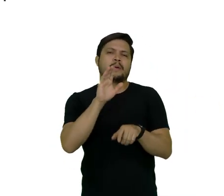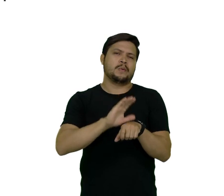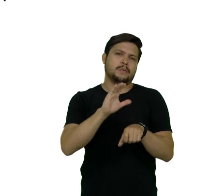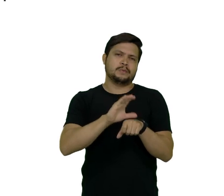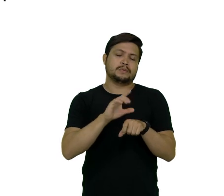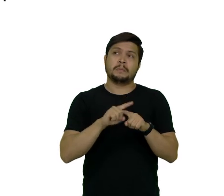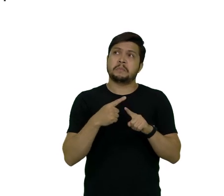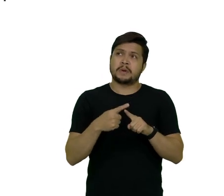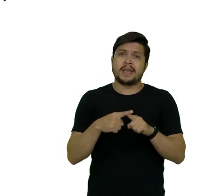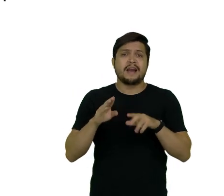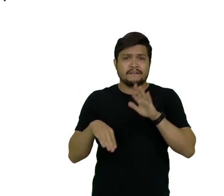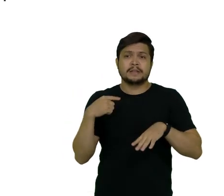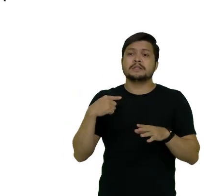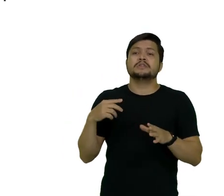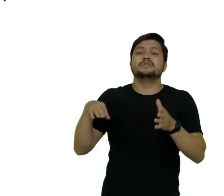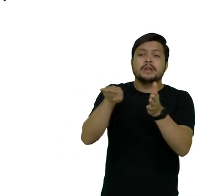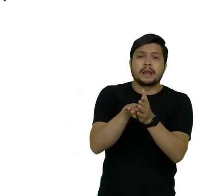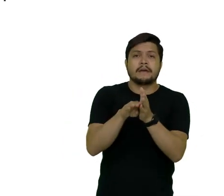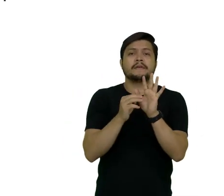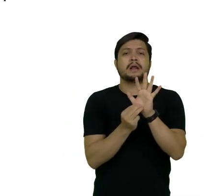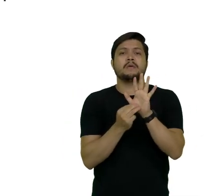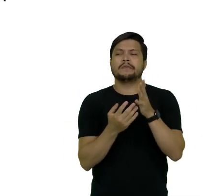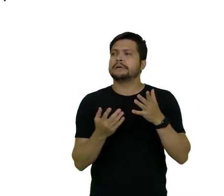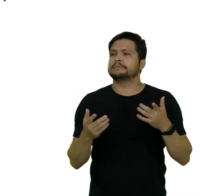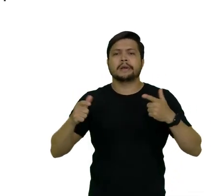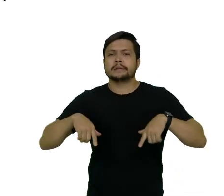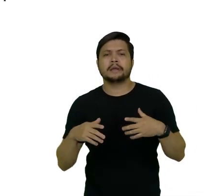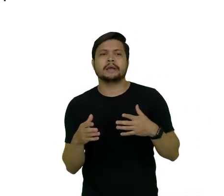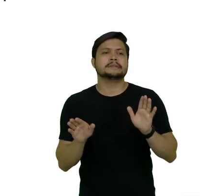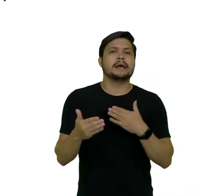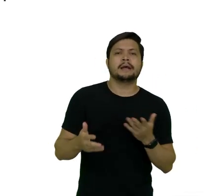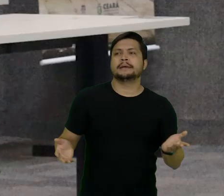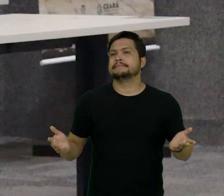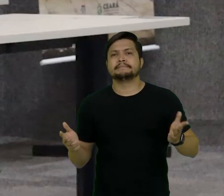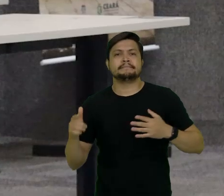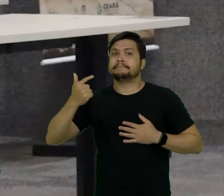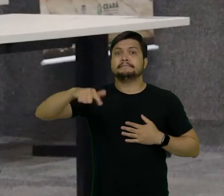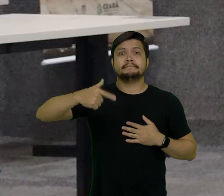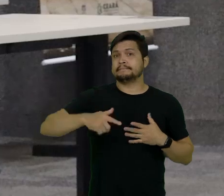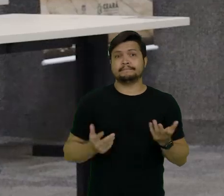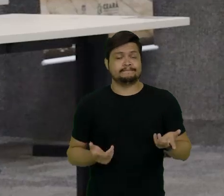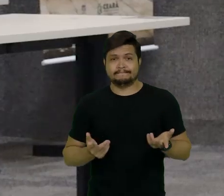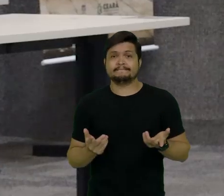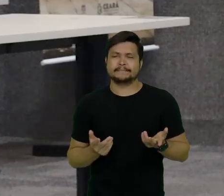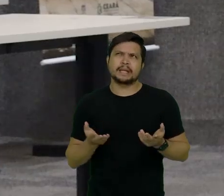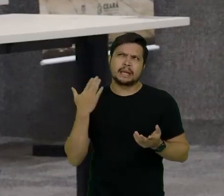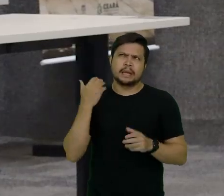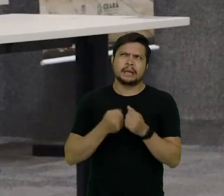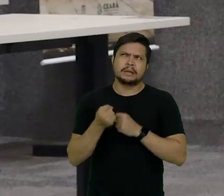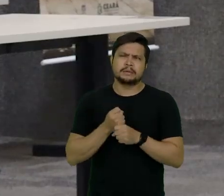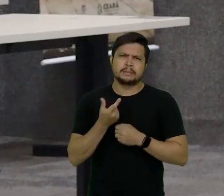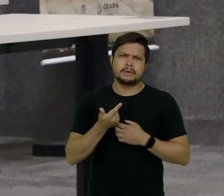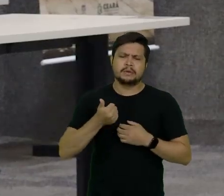a aula. Era assim. Tinha dias que a gente não sabia onde era a sala que a gente ia assistir a aula. Isso lá em